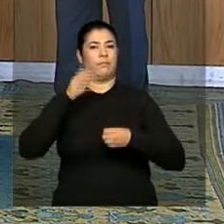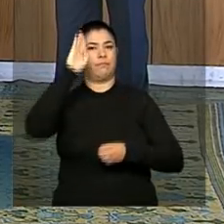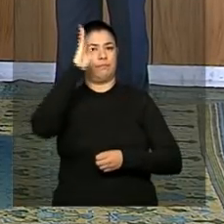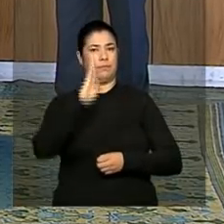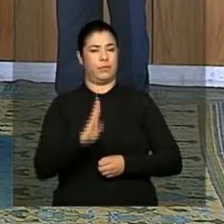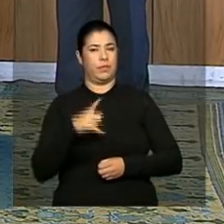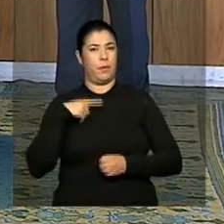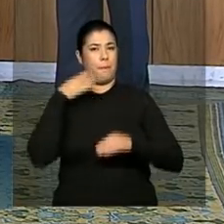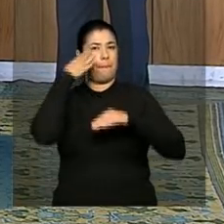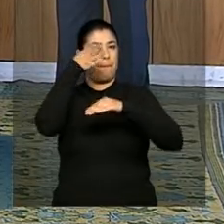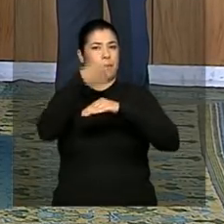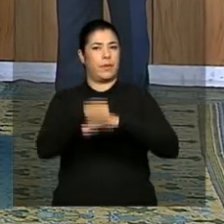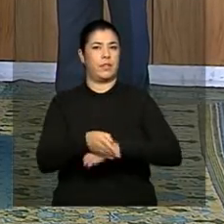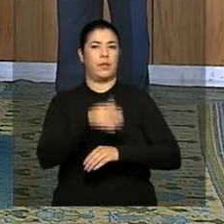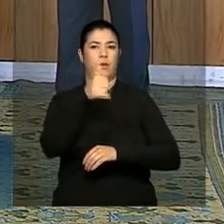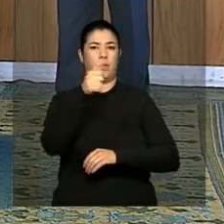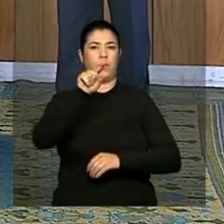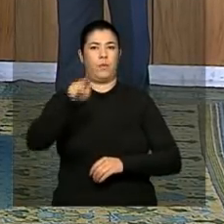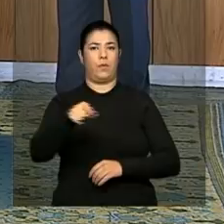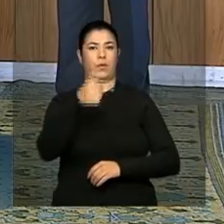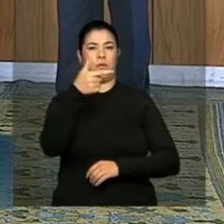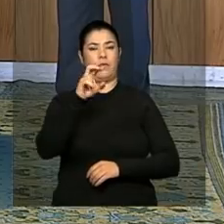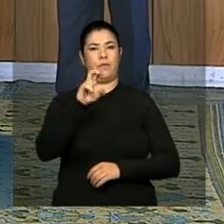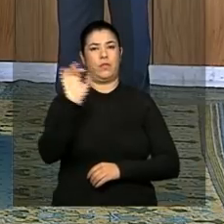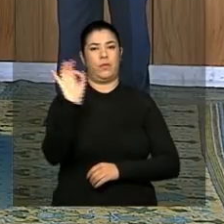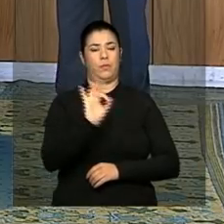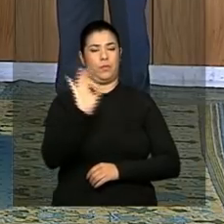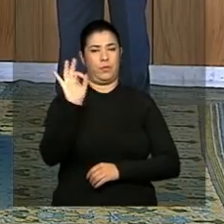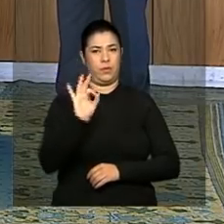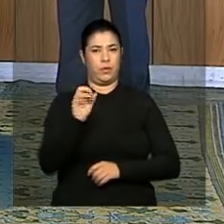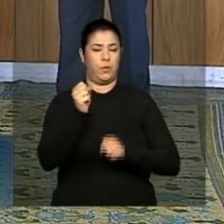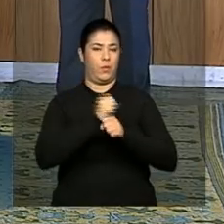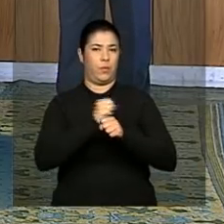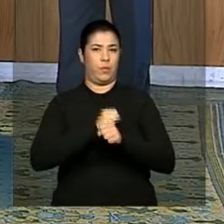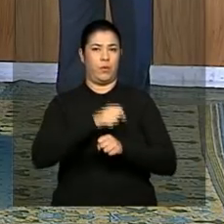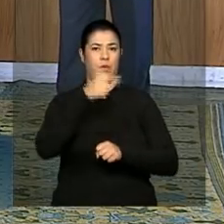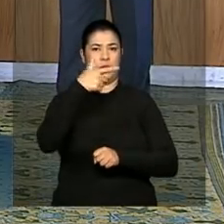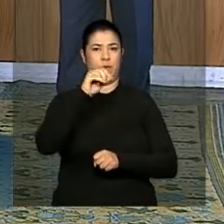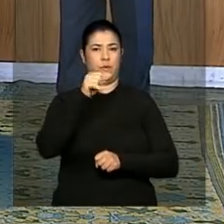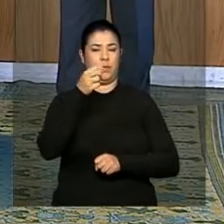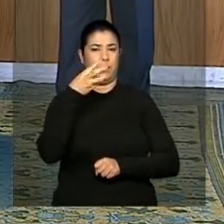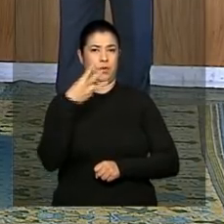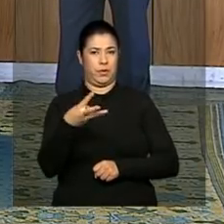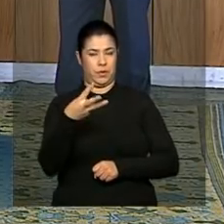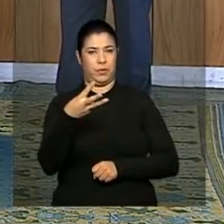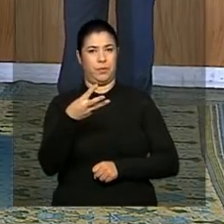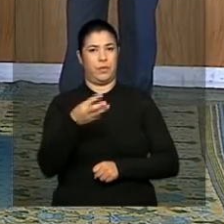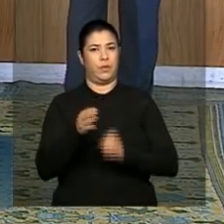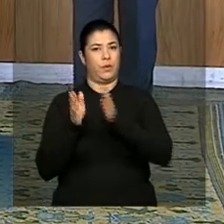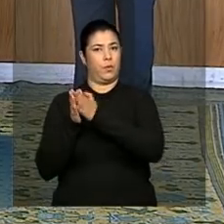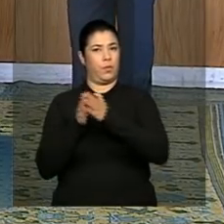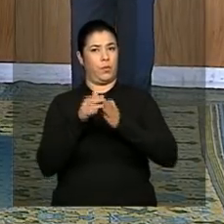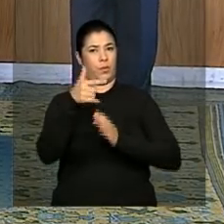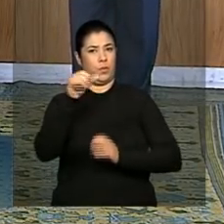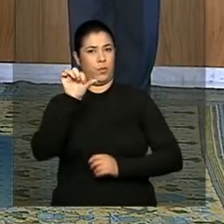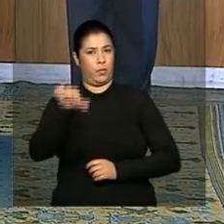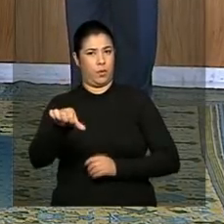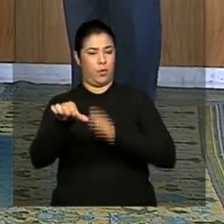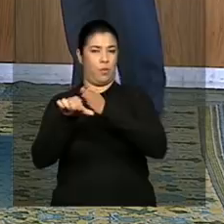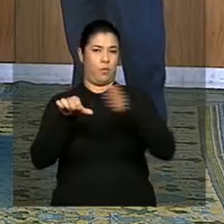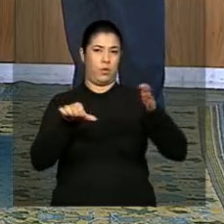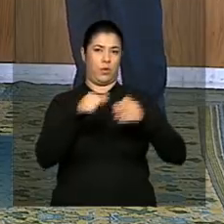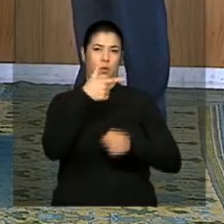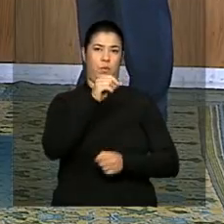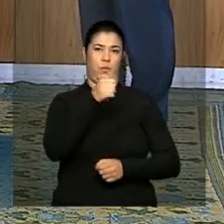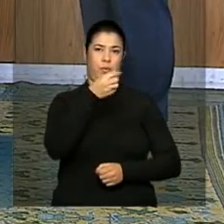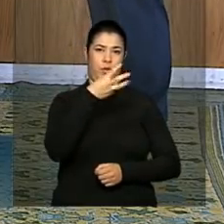de 1,25% no total em 2013. Entre 2009 e 2013, o